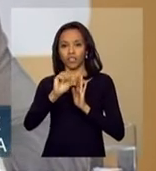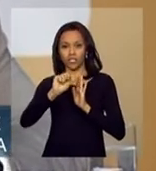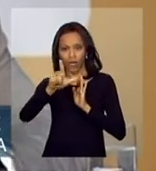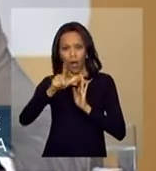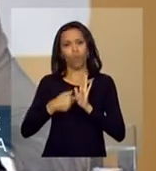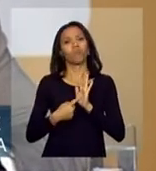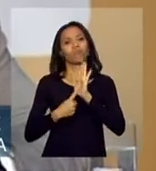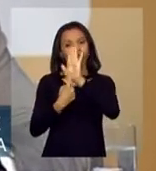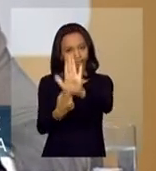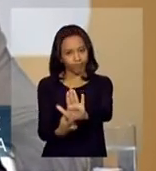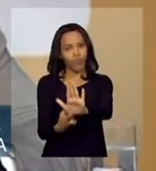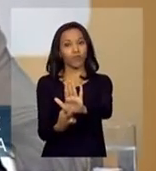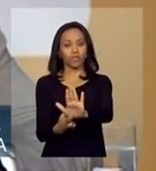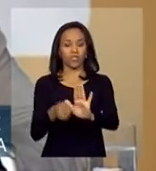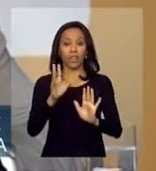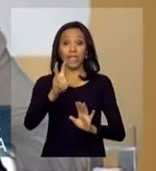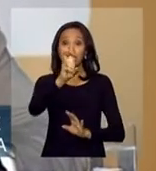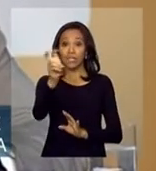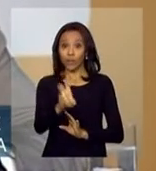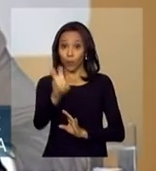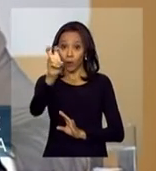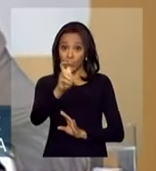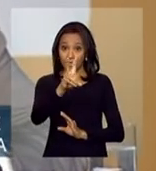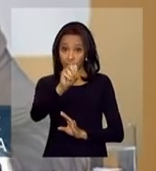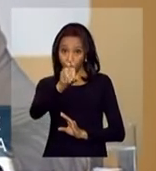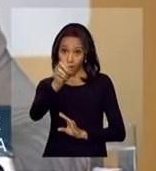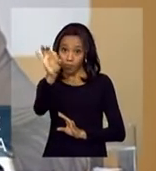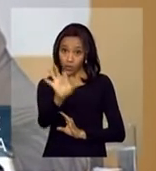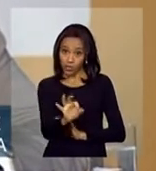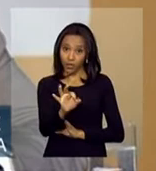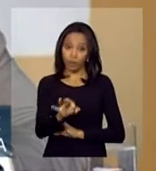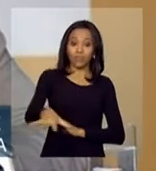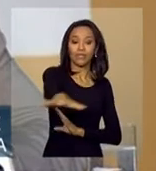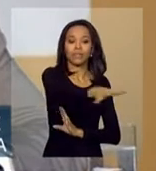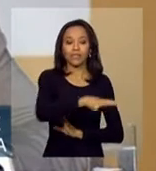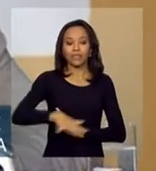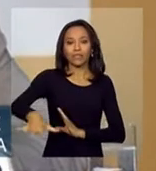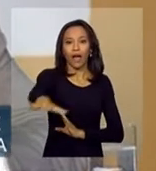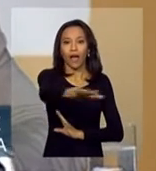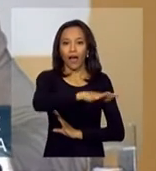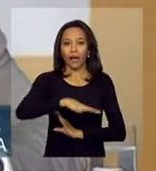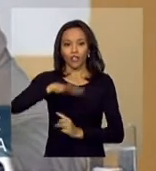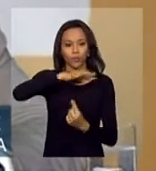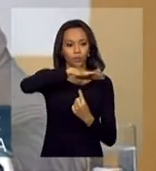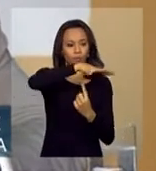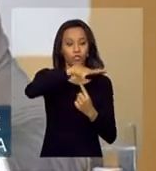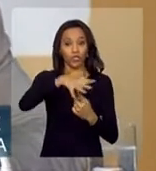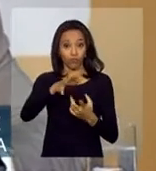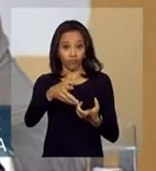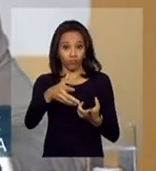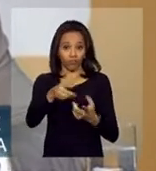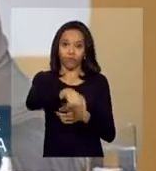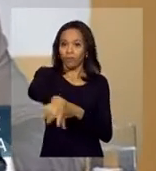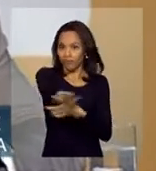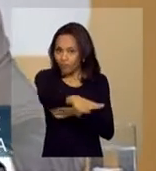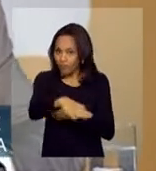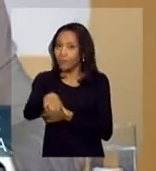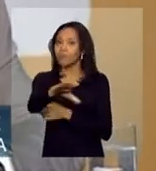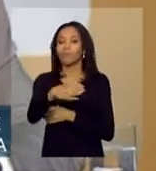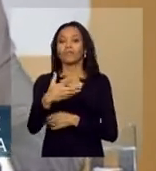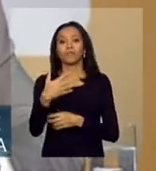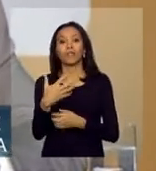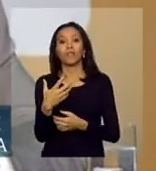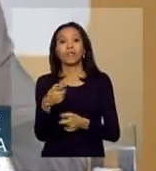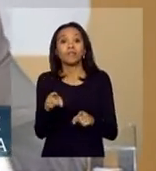em 50%. Do município, assim como nas áreas, né, de interesse FIFA, nos estádios, as áreas